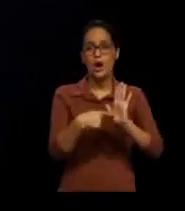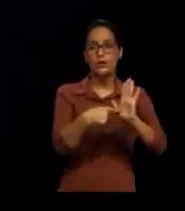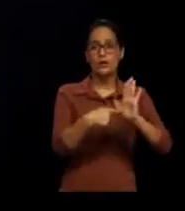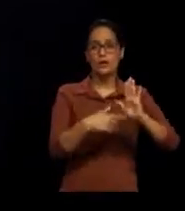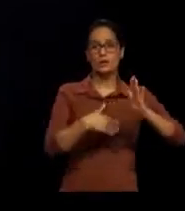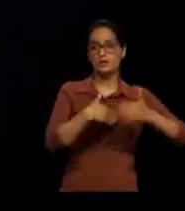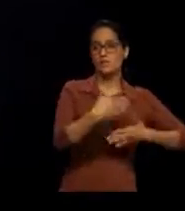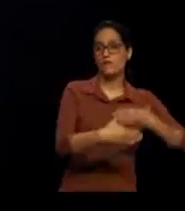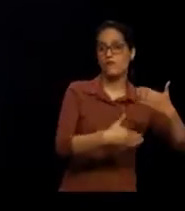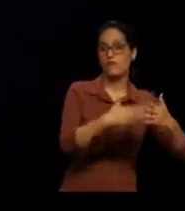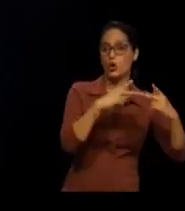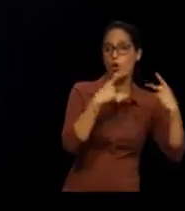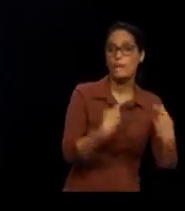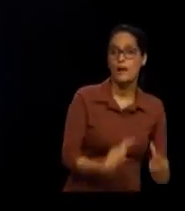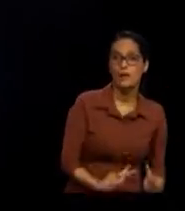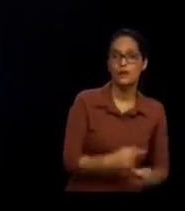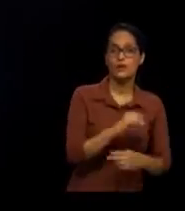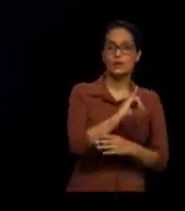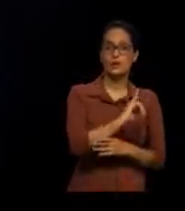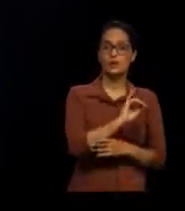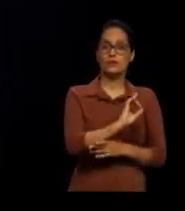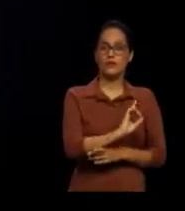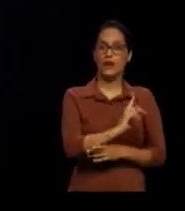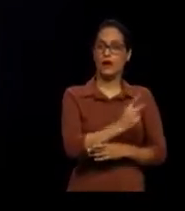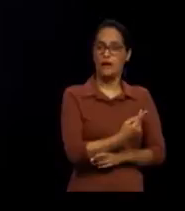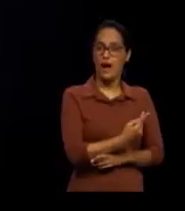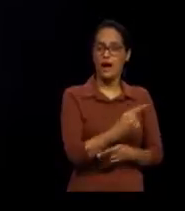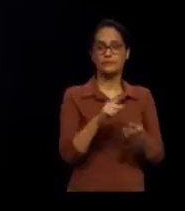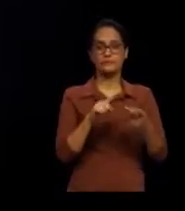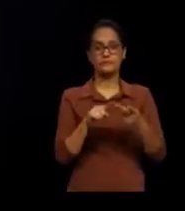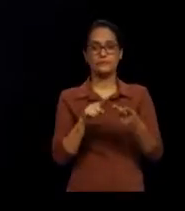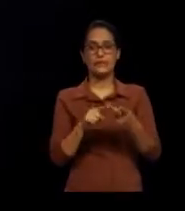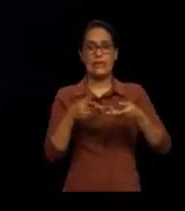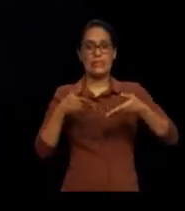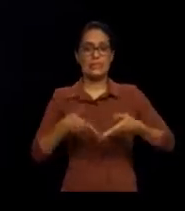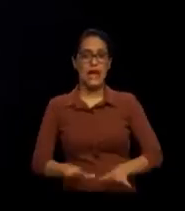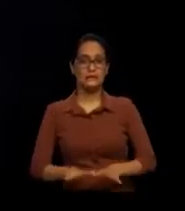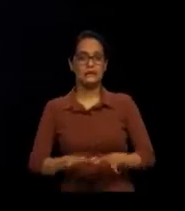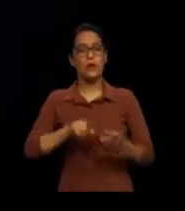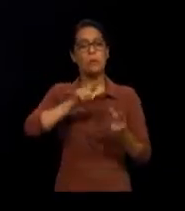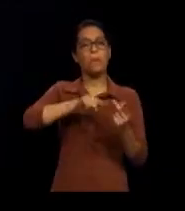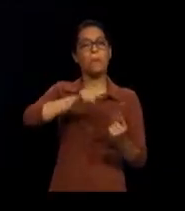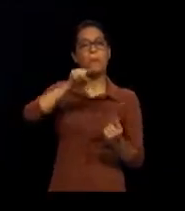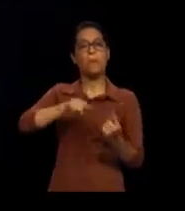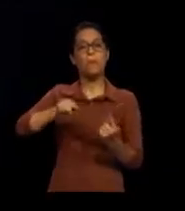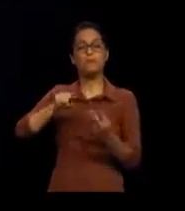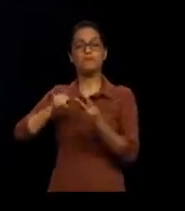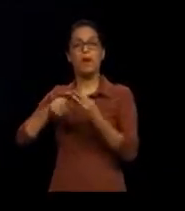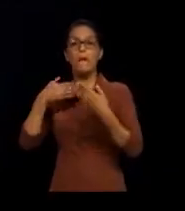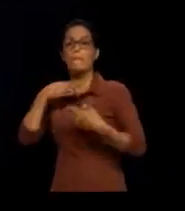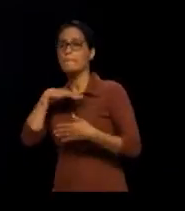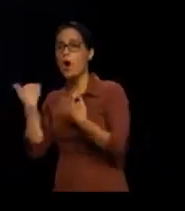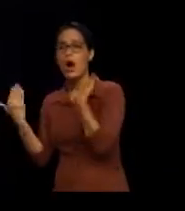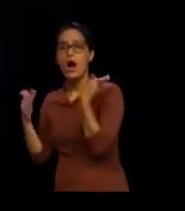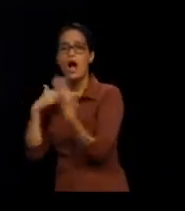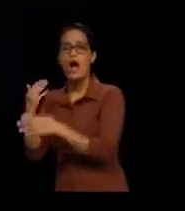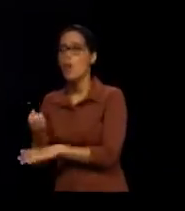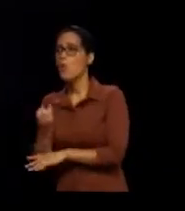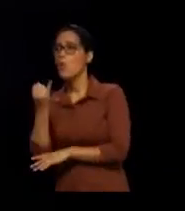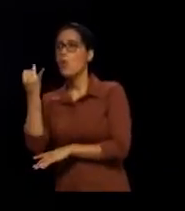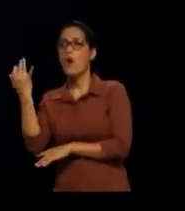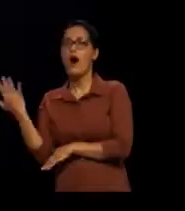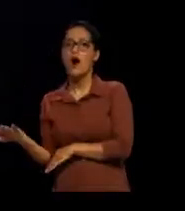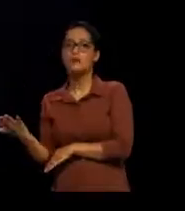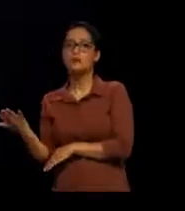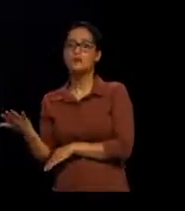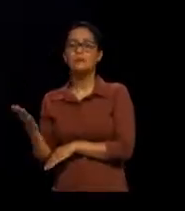desenvolvimento humano, que é o IDH, taxa de natalidade, taxa de mortalidade, taxa de incidência